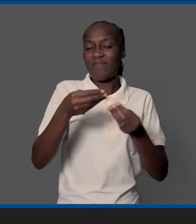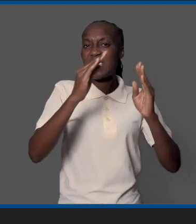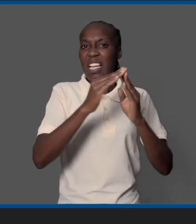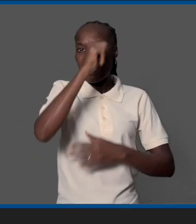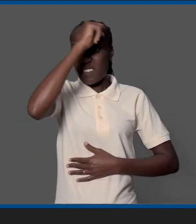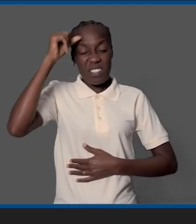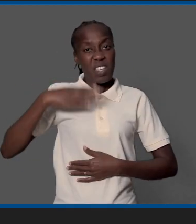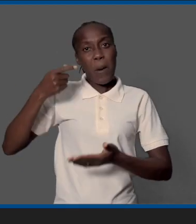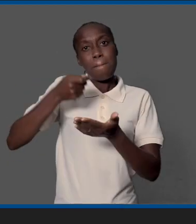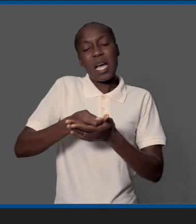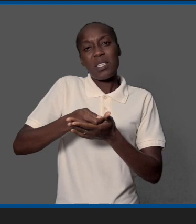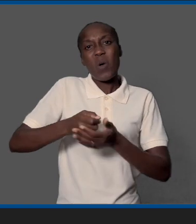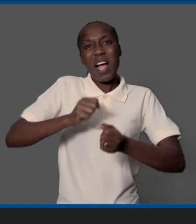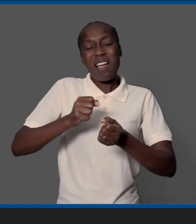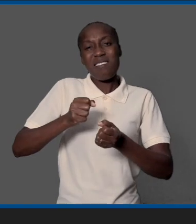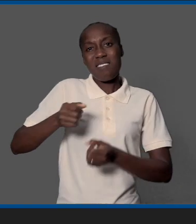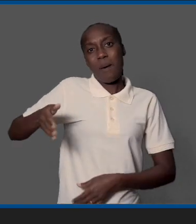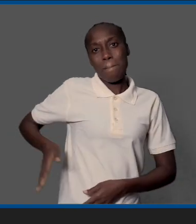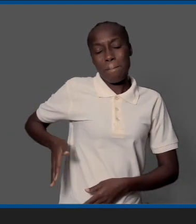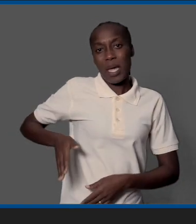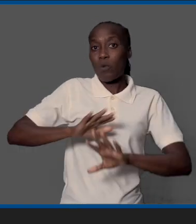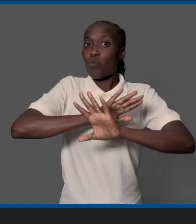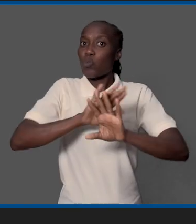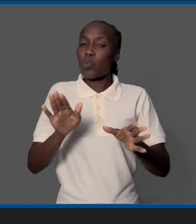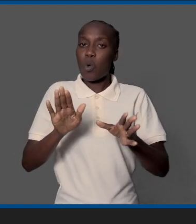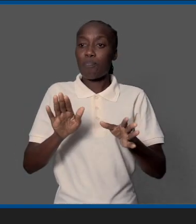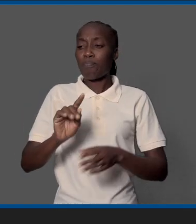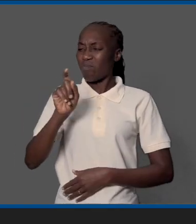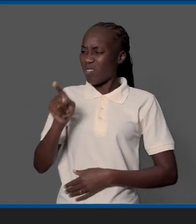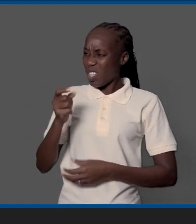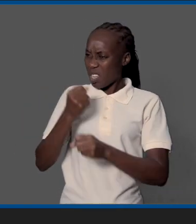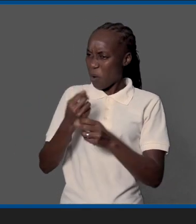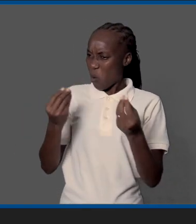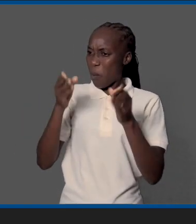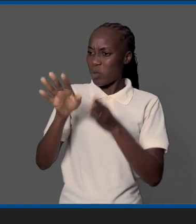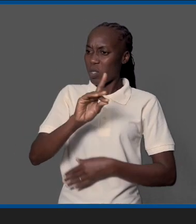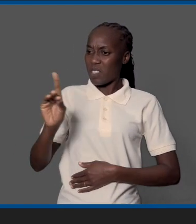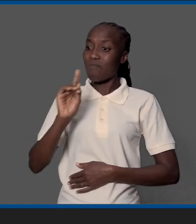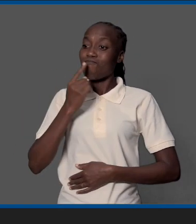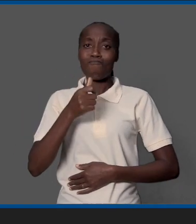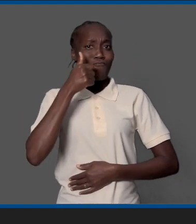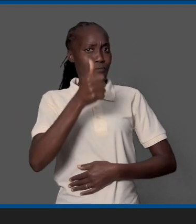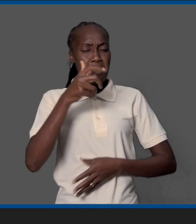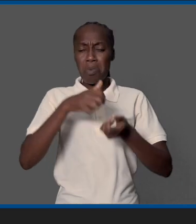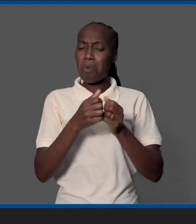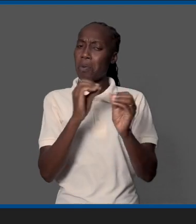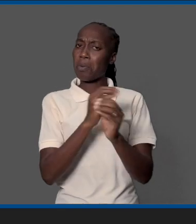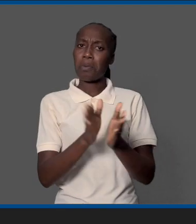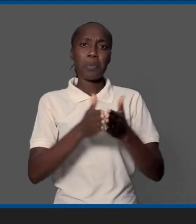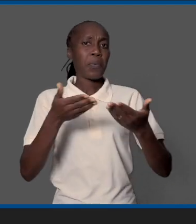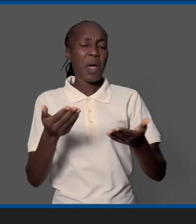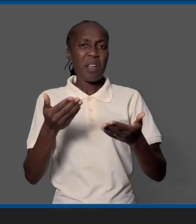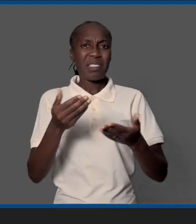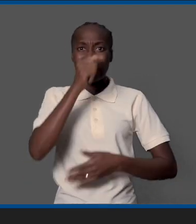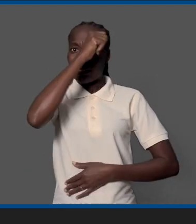Quando é estresse, vai bater movimentos. Nós o recebemos bem sem estresse com ele. Tinha uma obra em casa, tive que parar